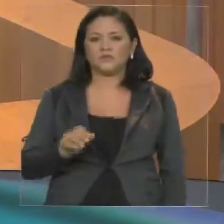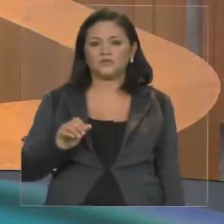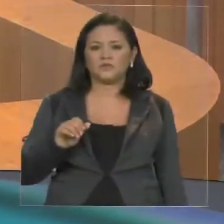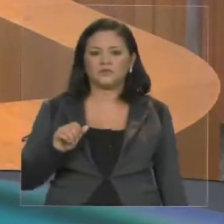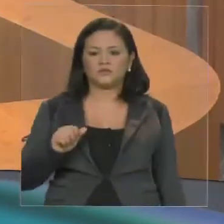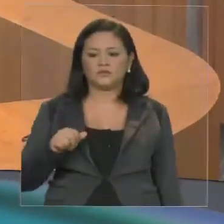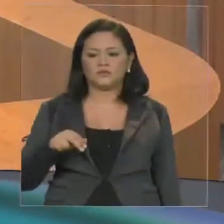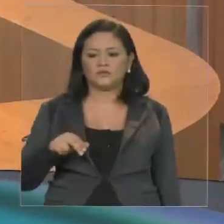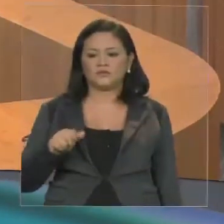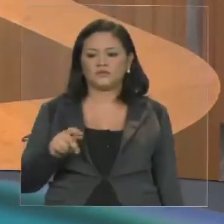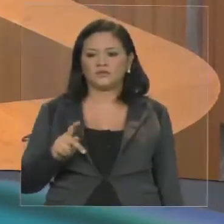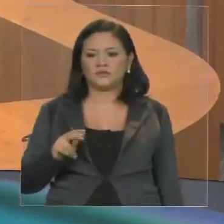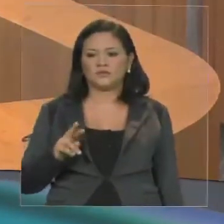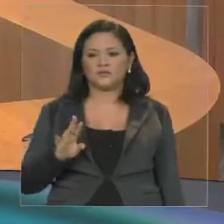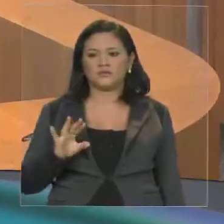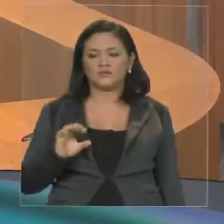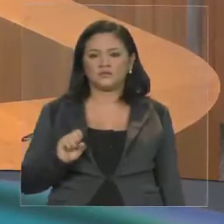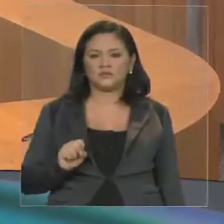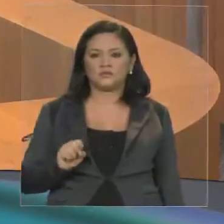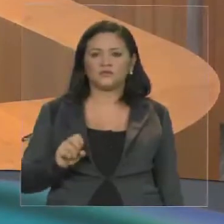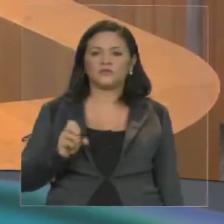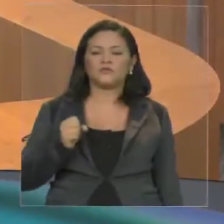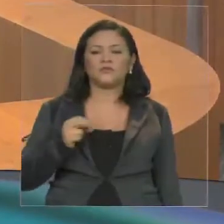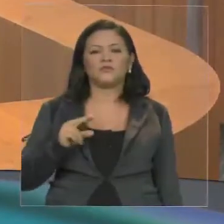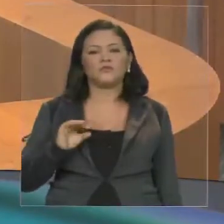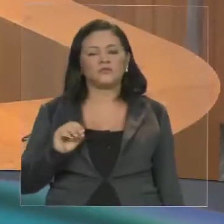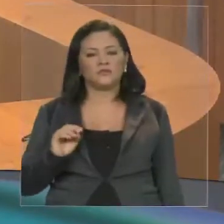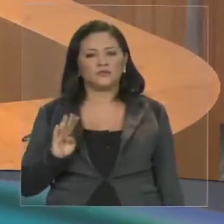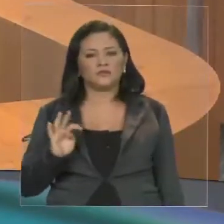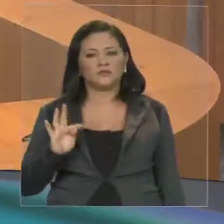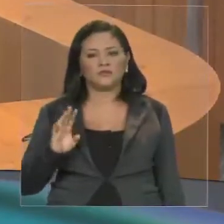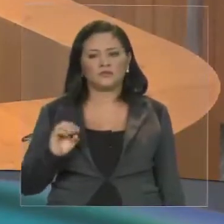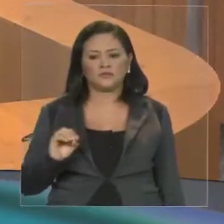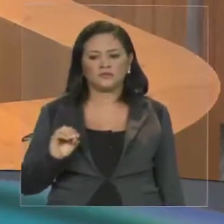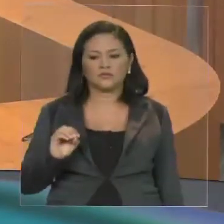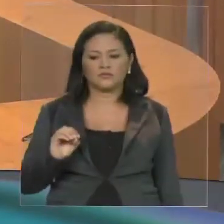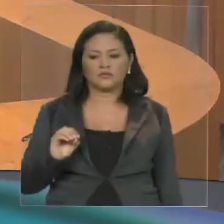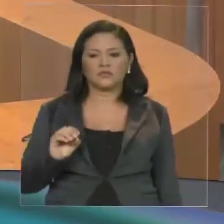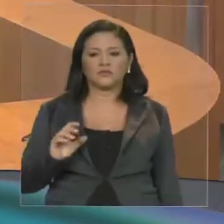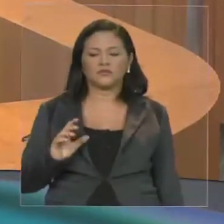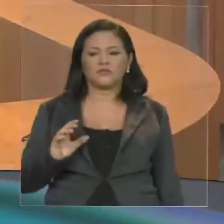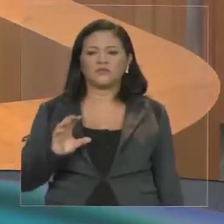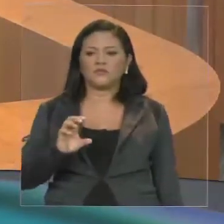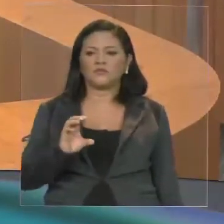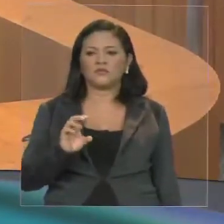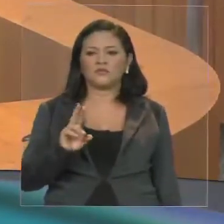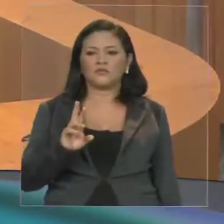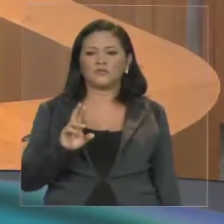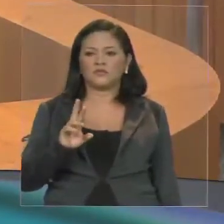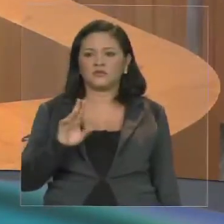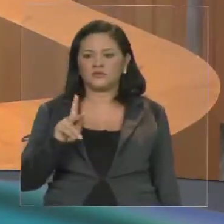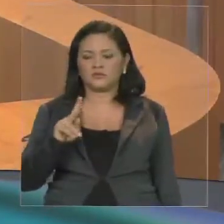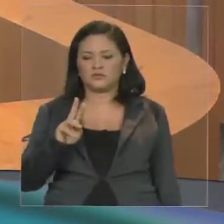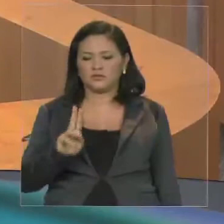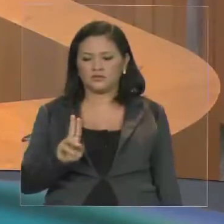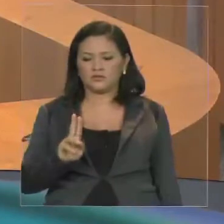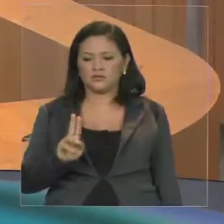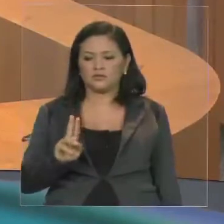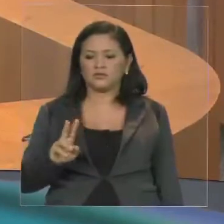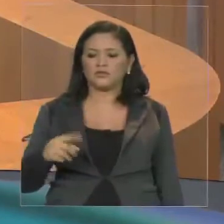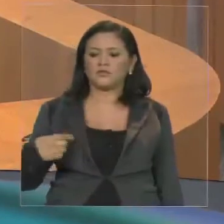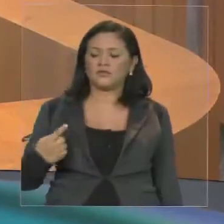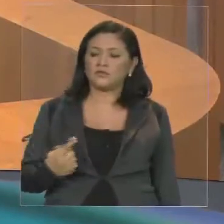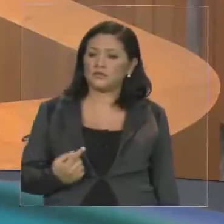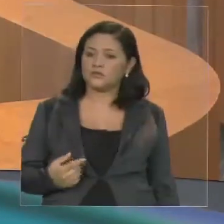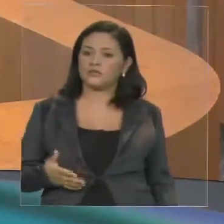reuniões com os aprovados nesse concurso para que possamos dar o apoio, a Assembleia Legislativa dar o apoio a